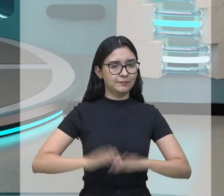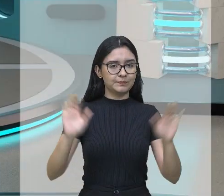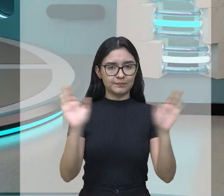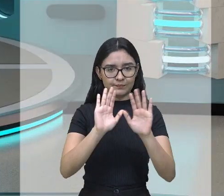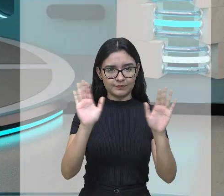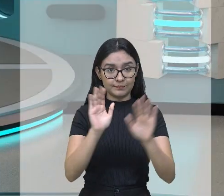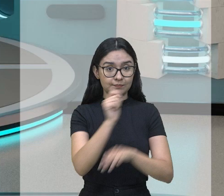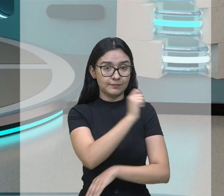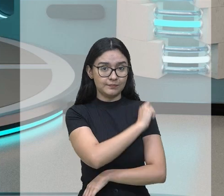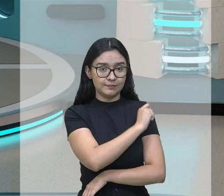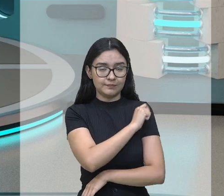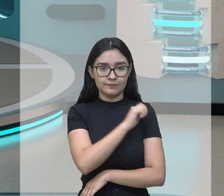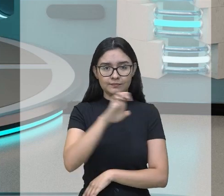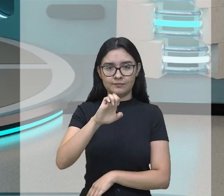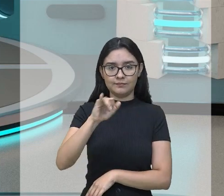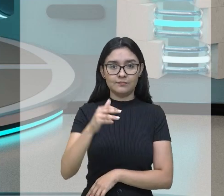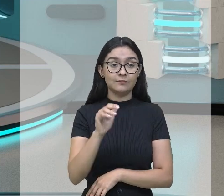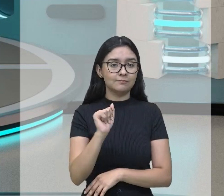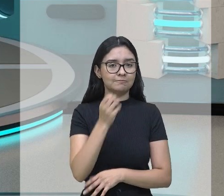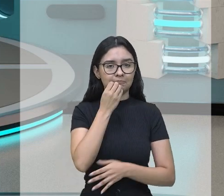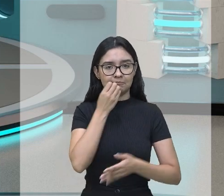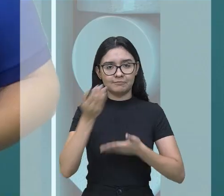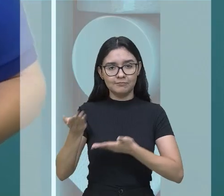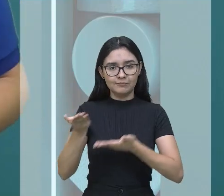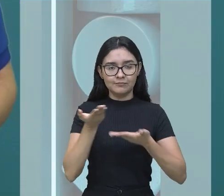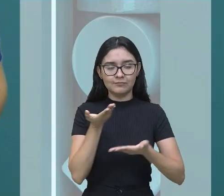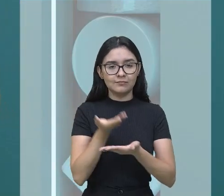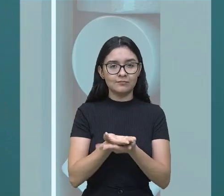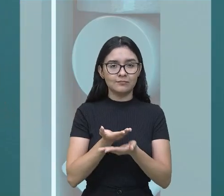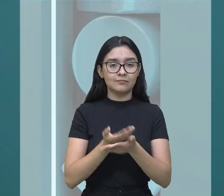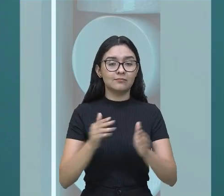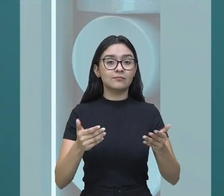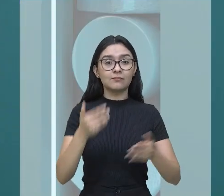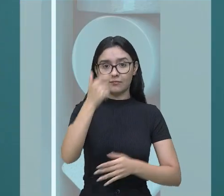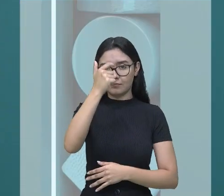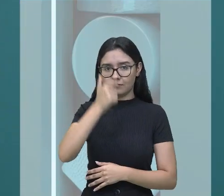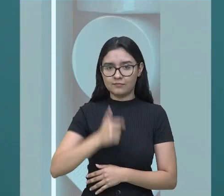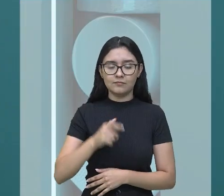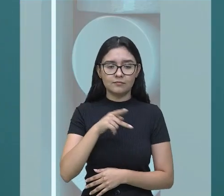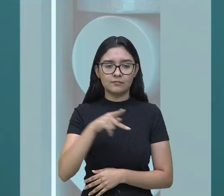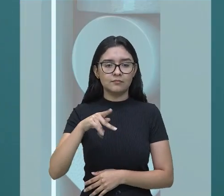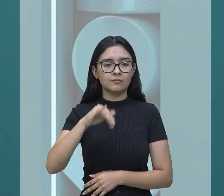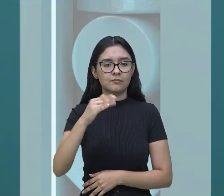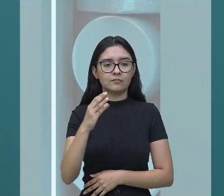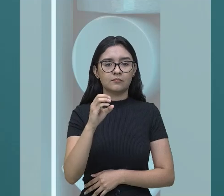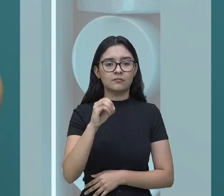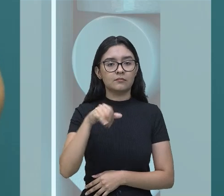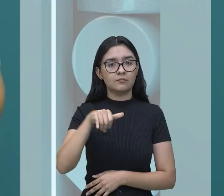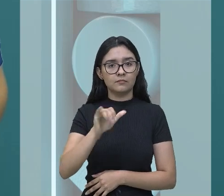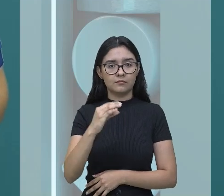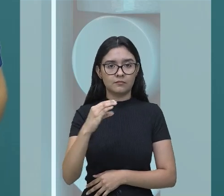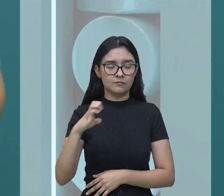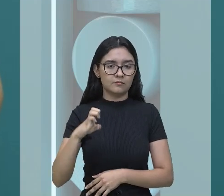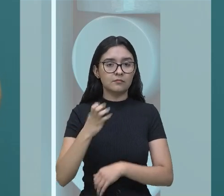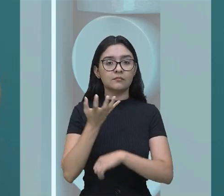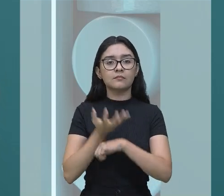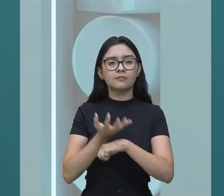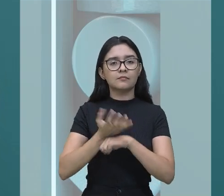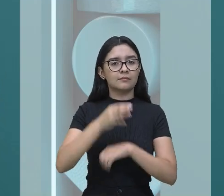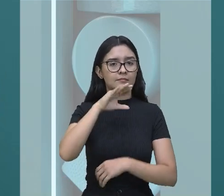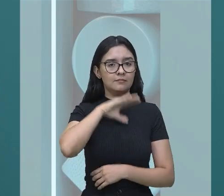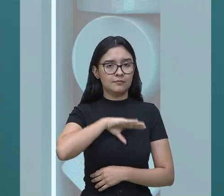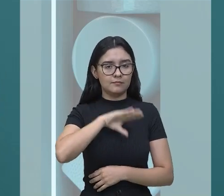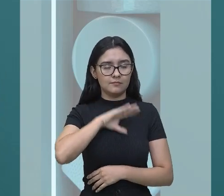estudantes da EJA, bem-vindos a mais uma aula. Eu sou a professora Joyce Martins, do componente curricular de língua